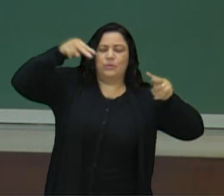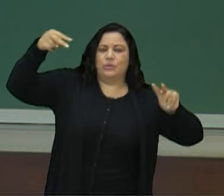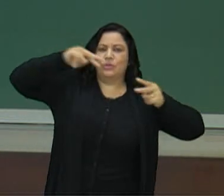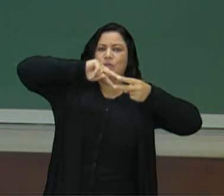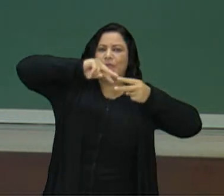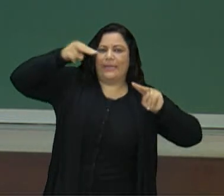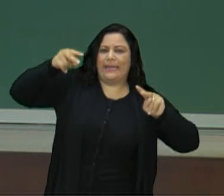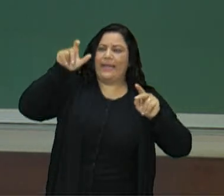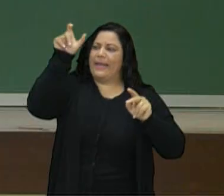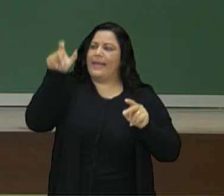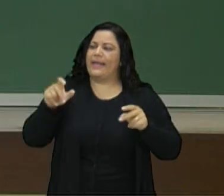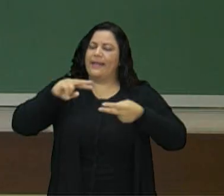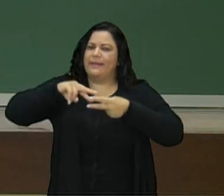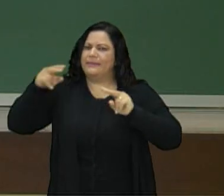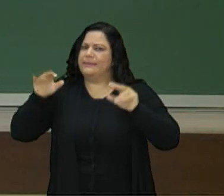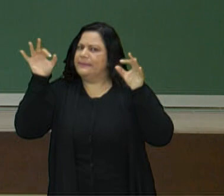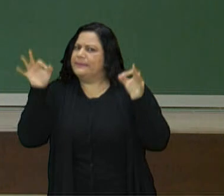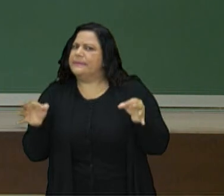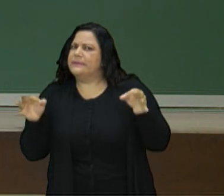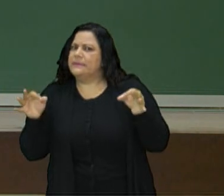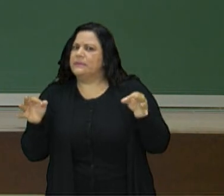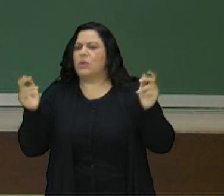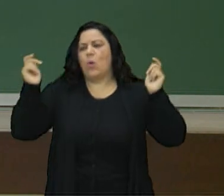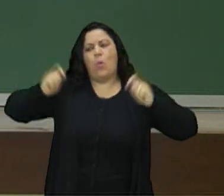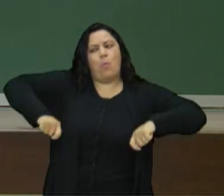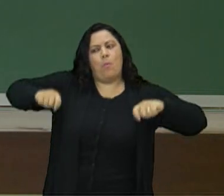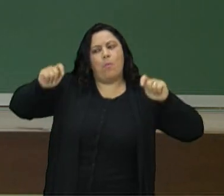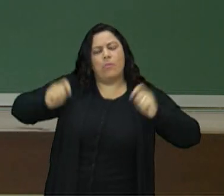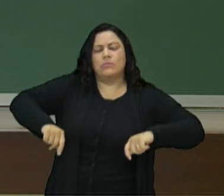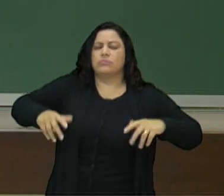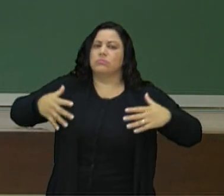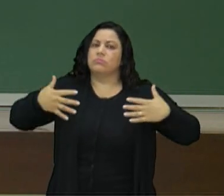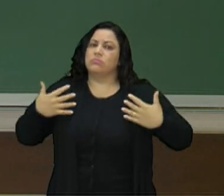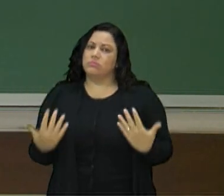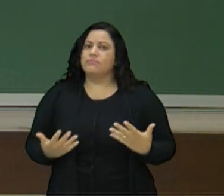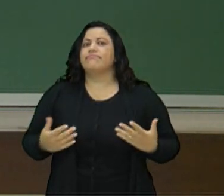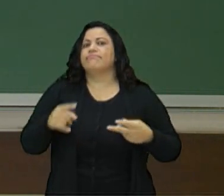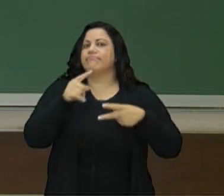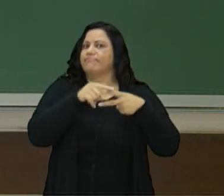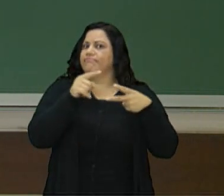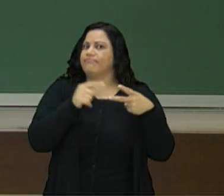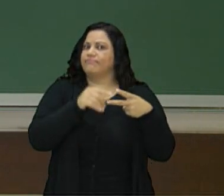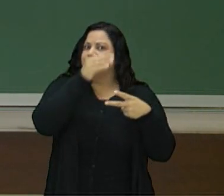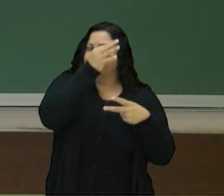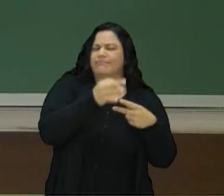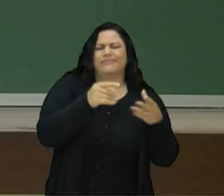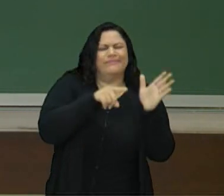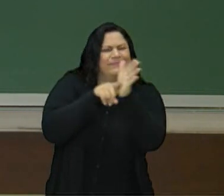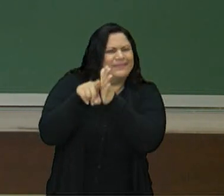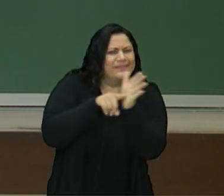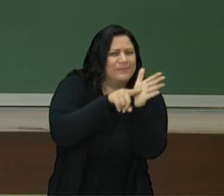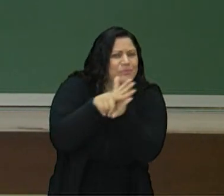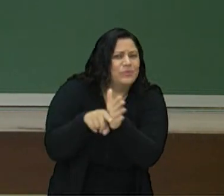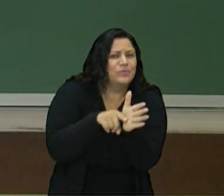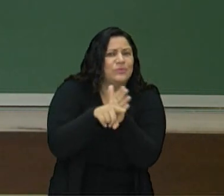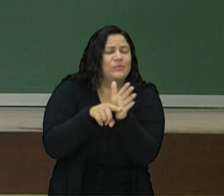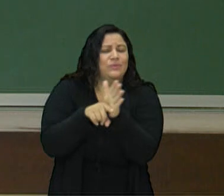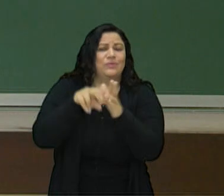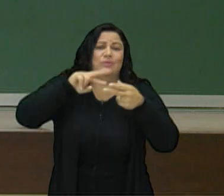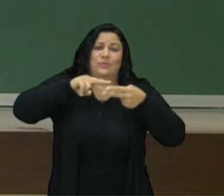perfeita. Eu olho a proteína, eu proponho um possível RNA. E aí tem muito estudo para chegar no RNA